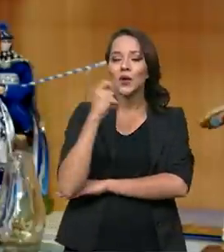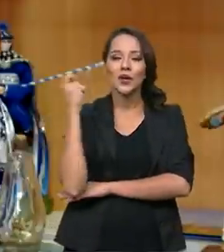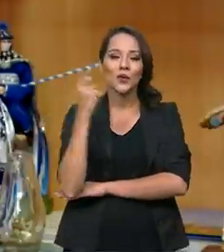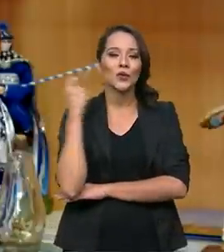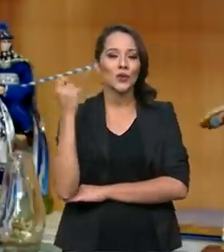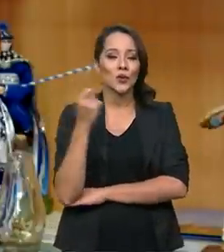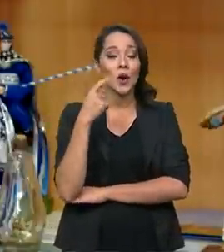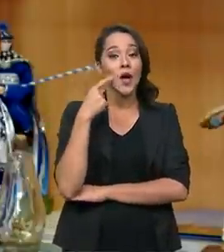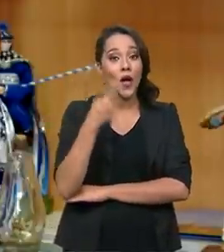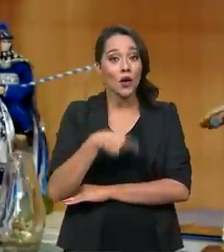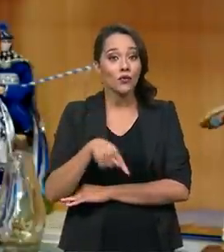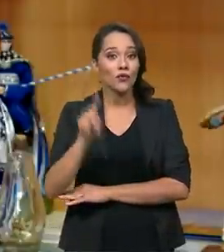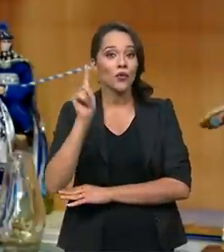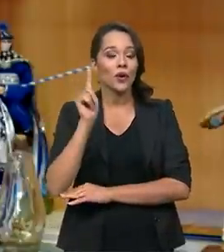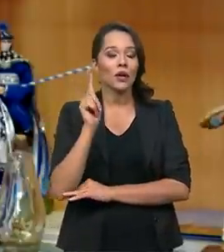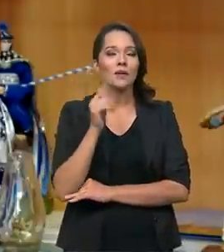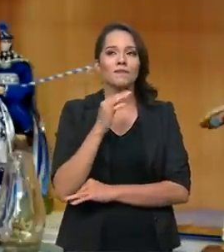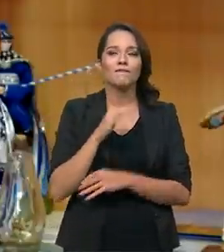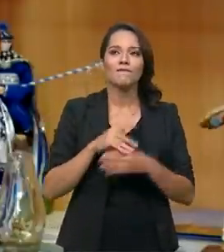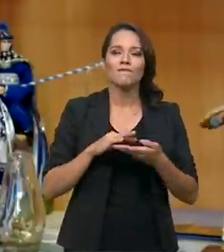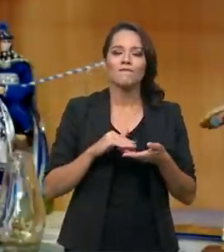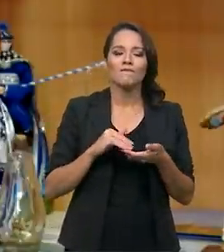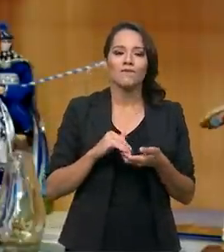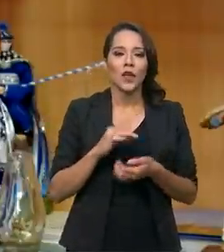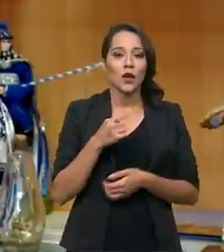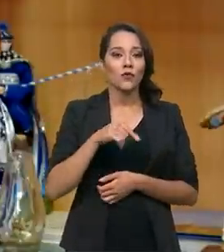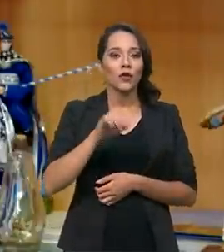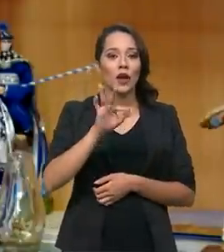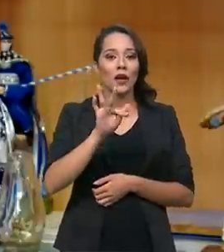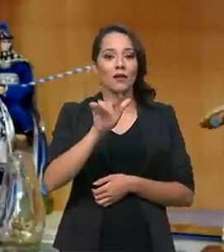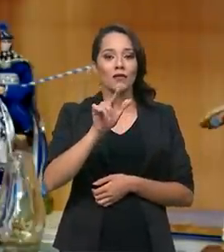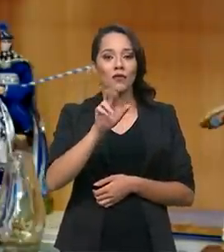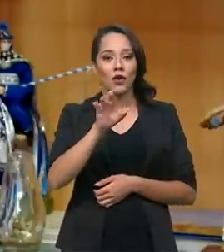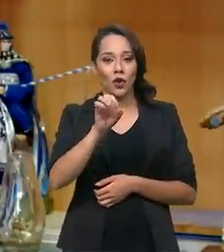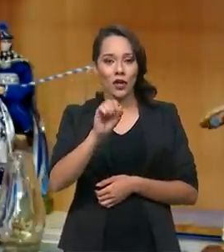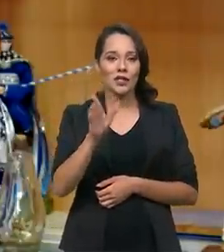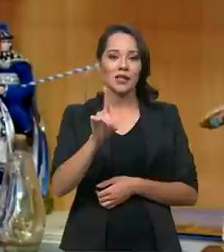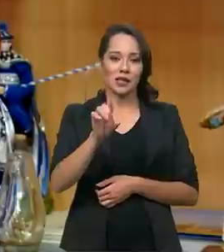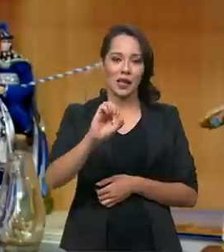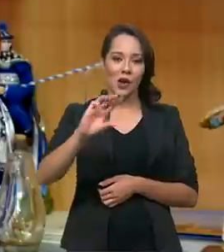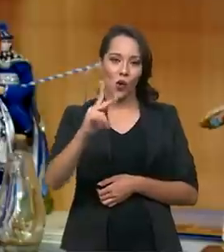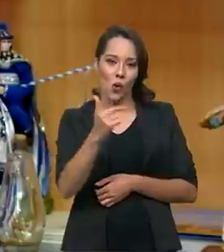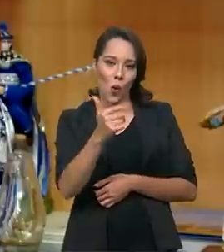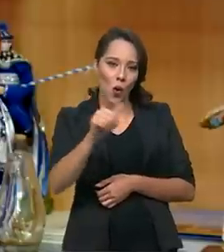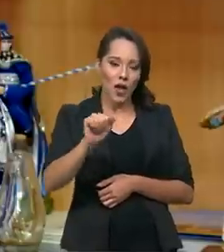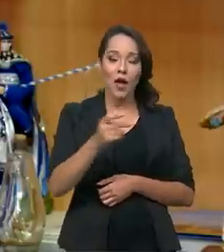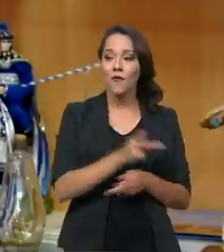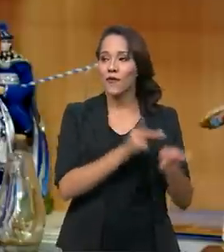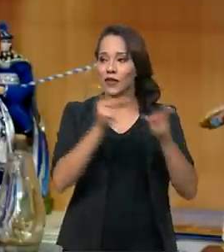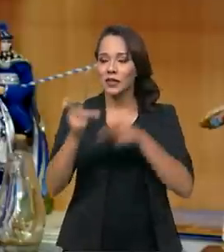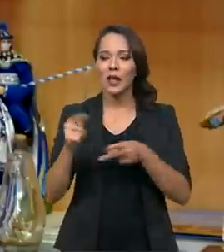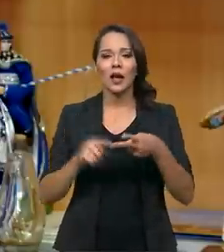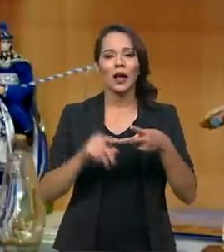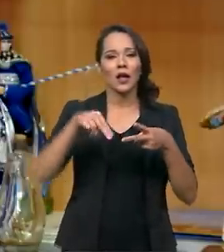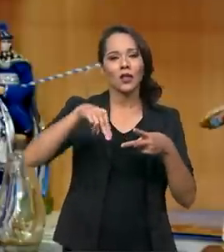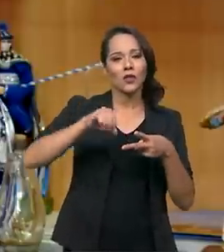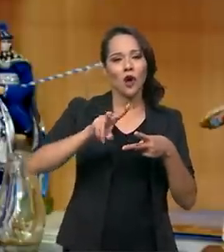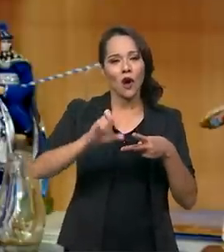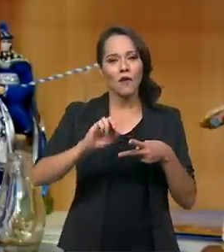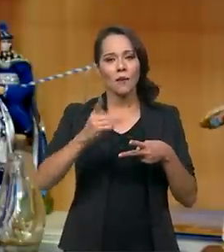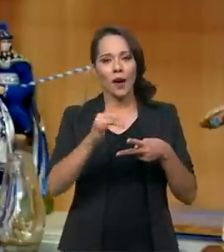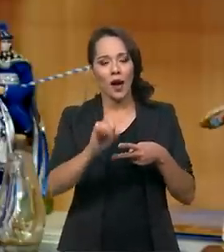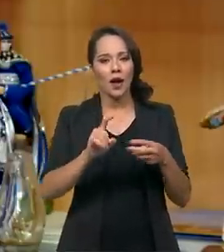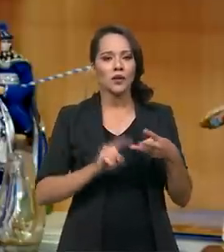eu tive em Flores da Cunha né agora há pouco tempo tive Nova Pádua